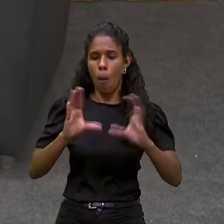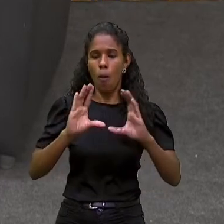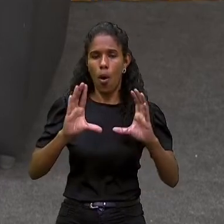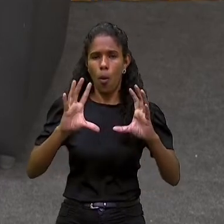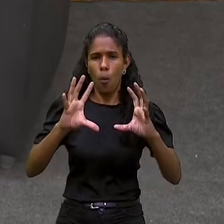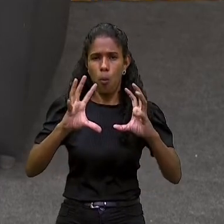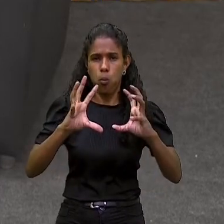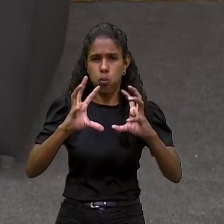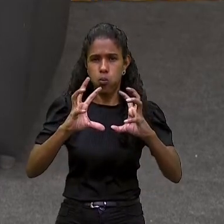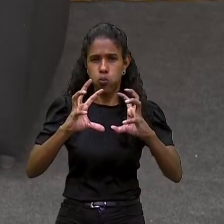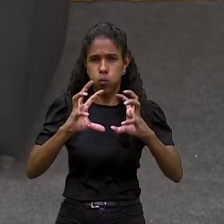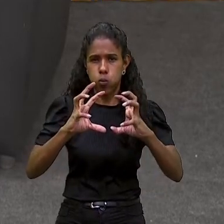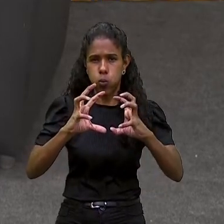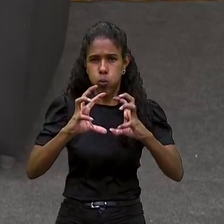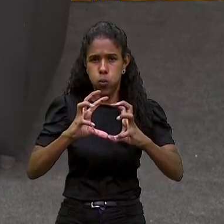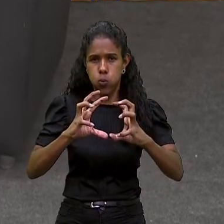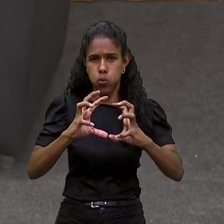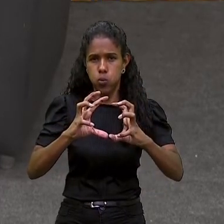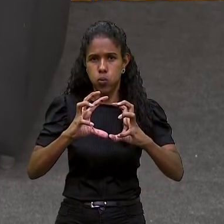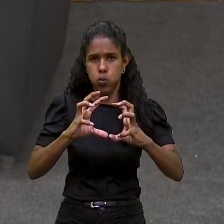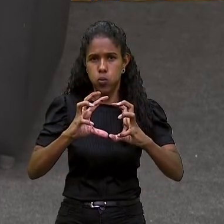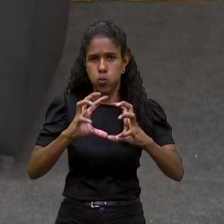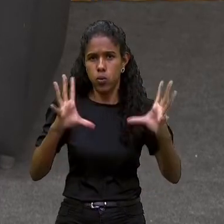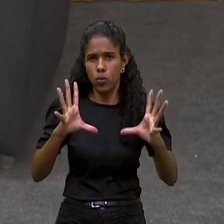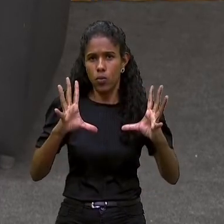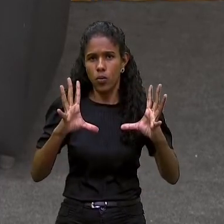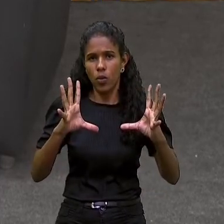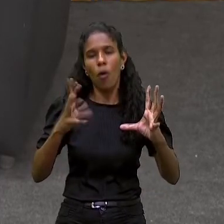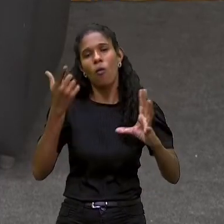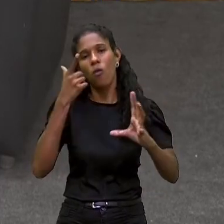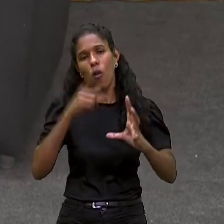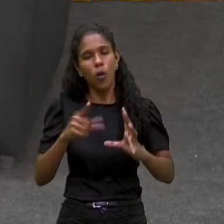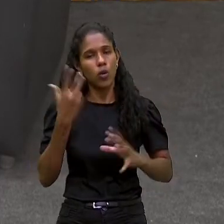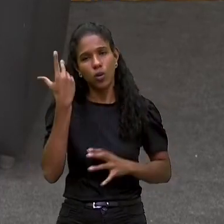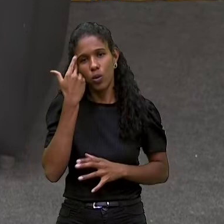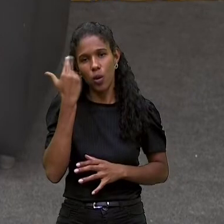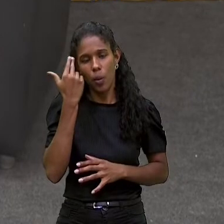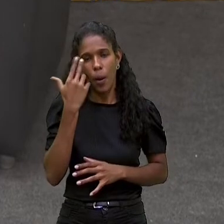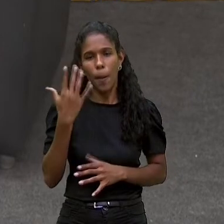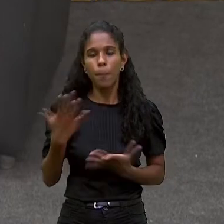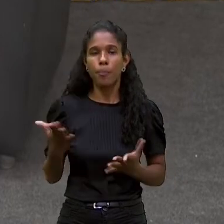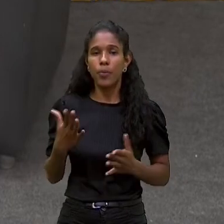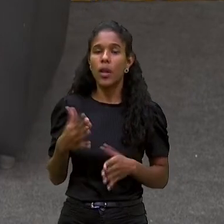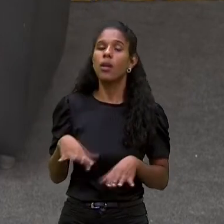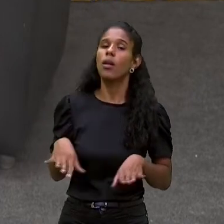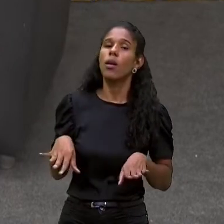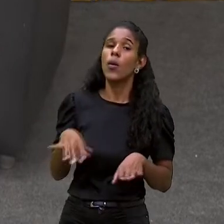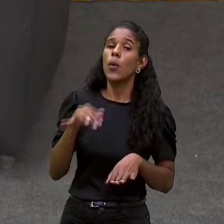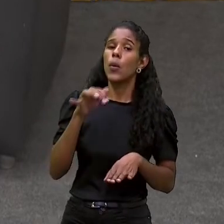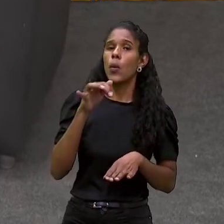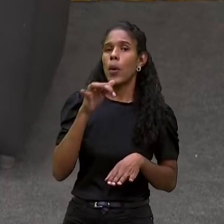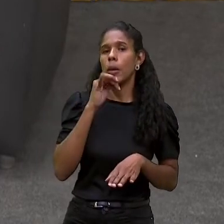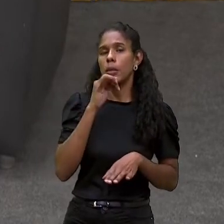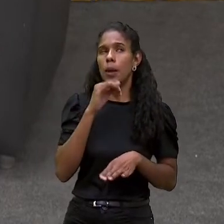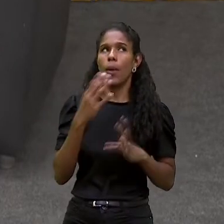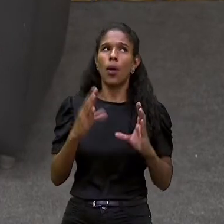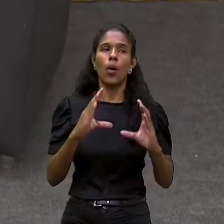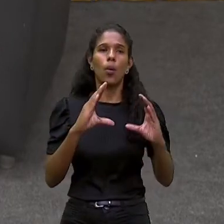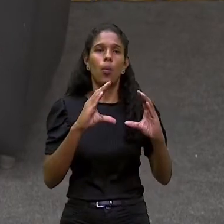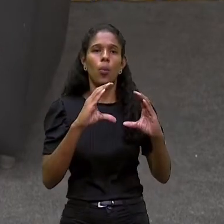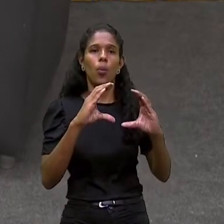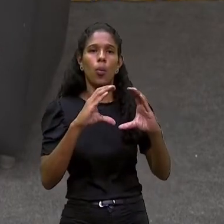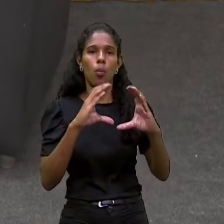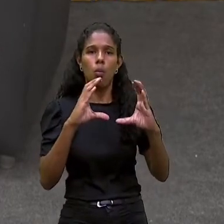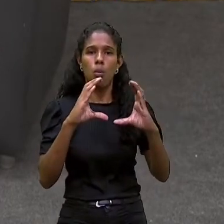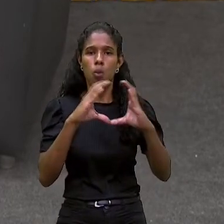uma bola de árvore de Natal, uma bolinha de qualquer coisa, se a pessoa quebrar aquela bola, ela nunca mais, ela, quando você